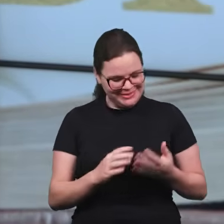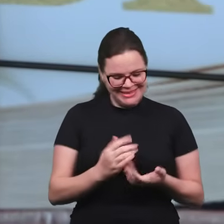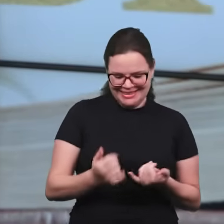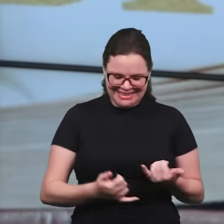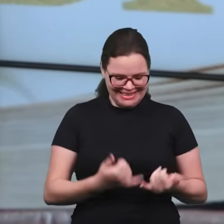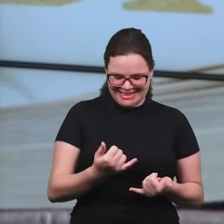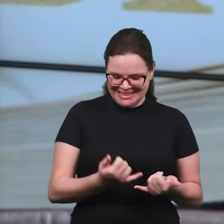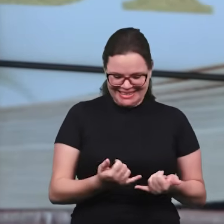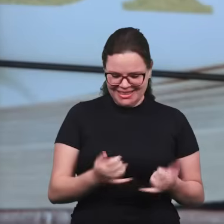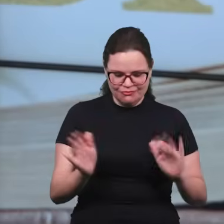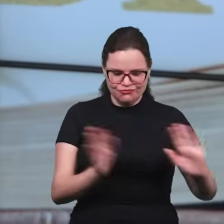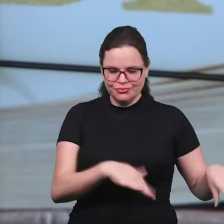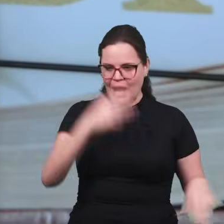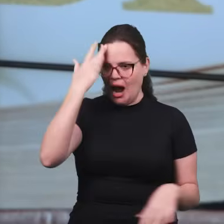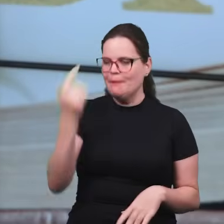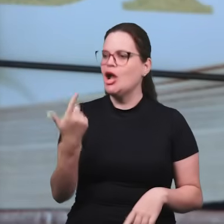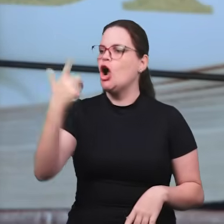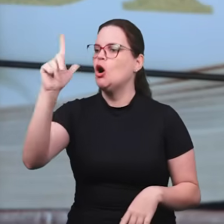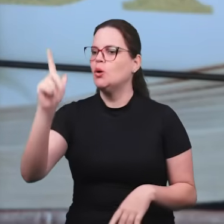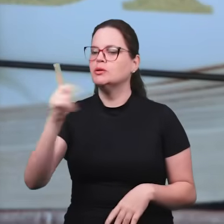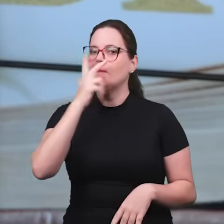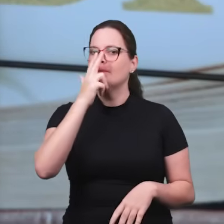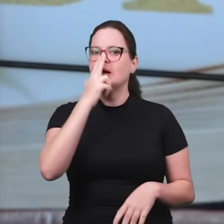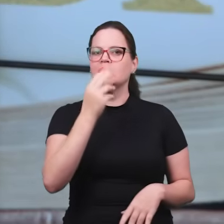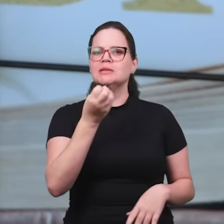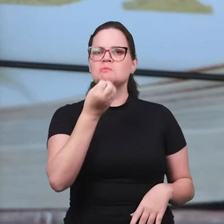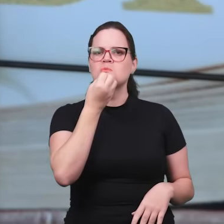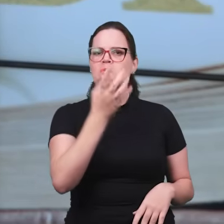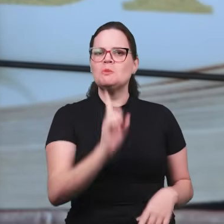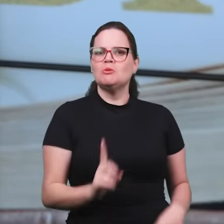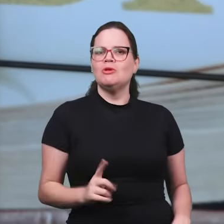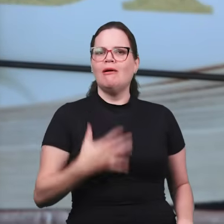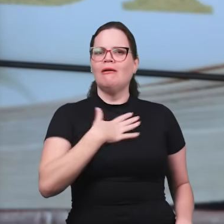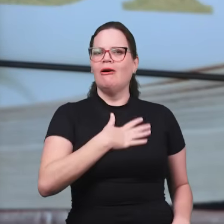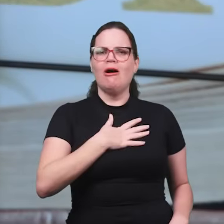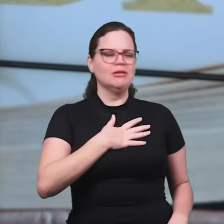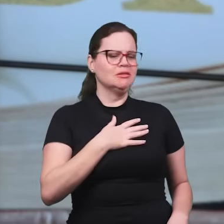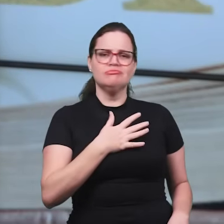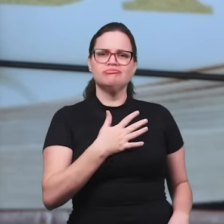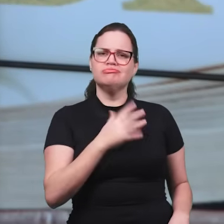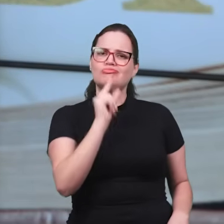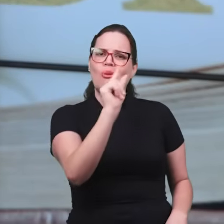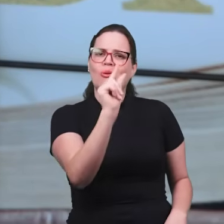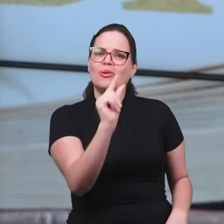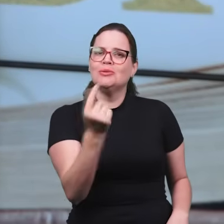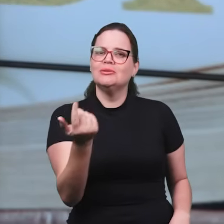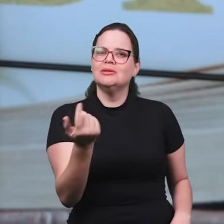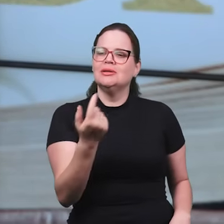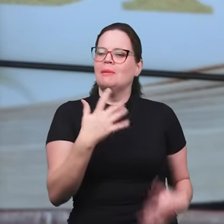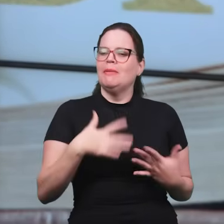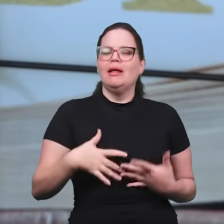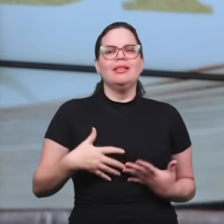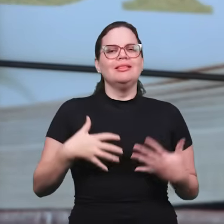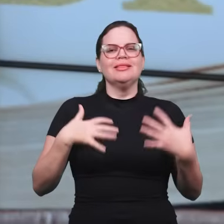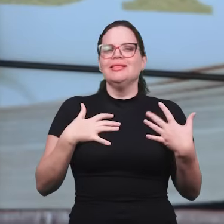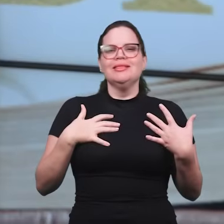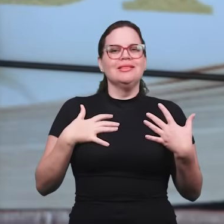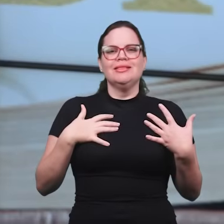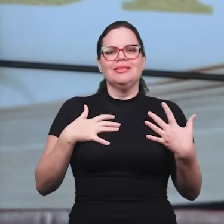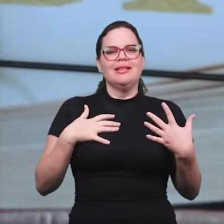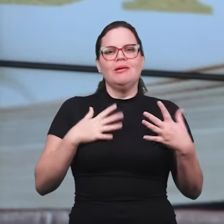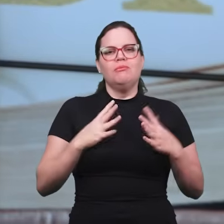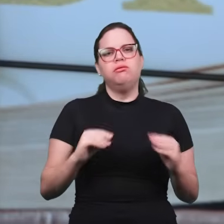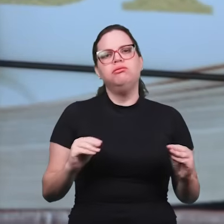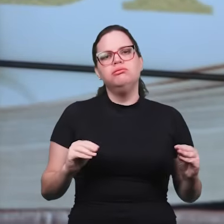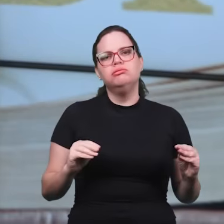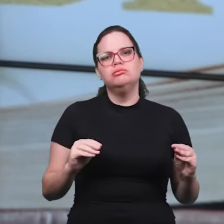dia, amanhã ela já quer outro. A expectativa dela de se satisfazer